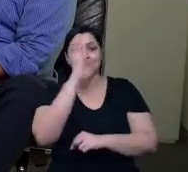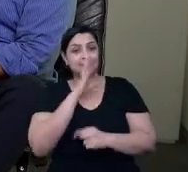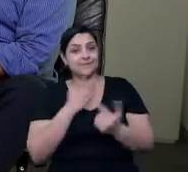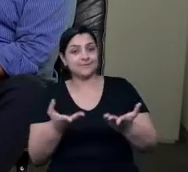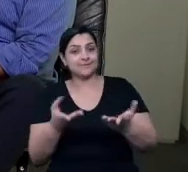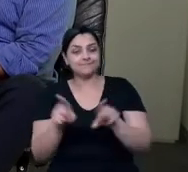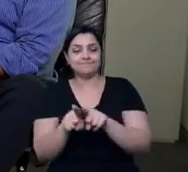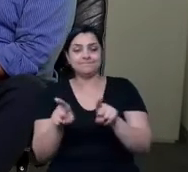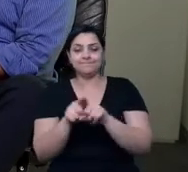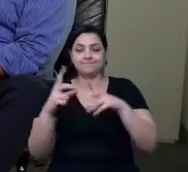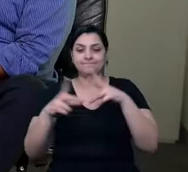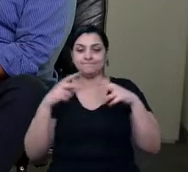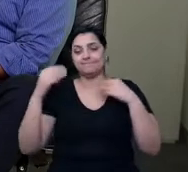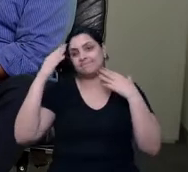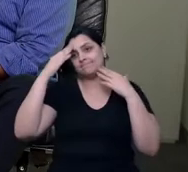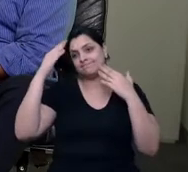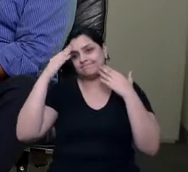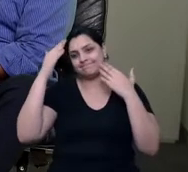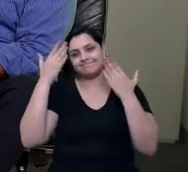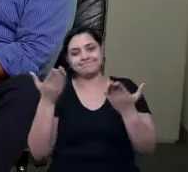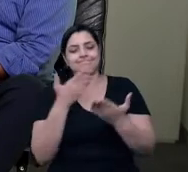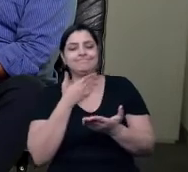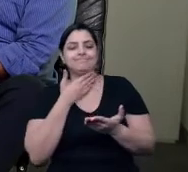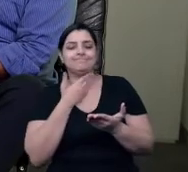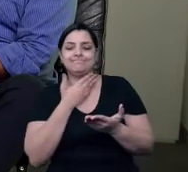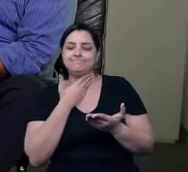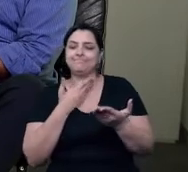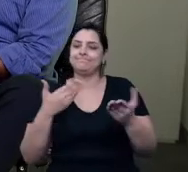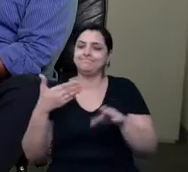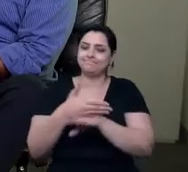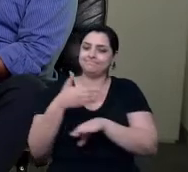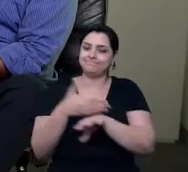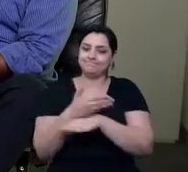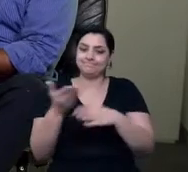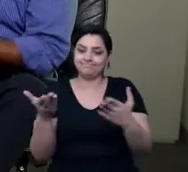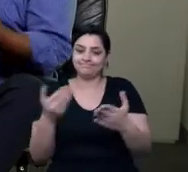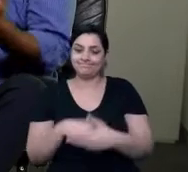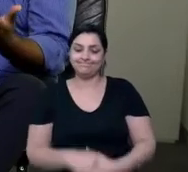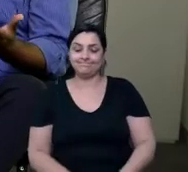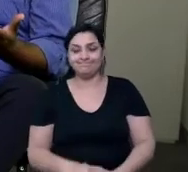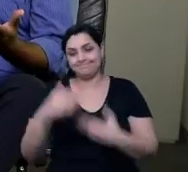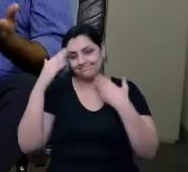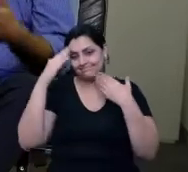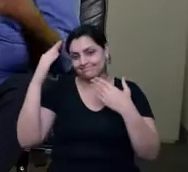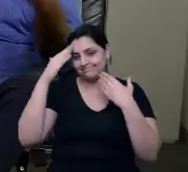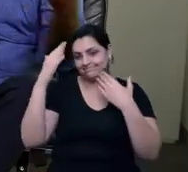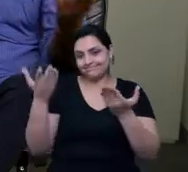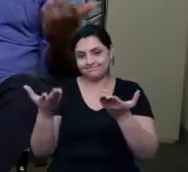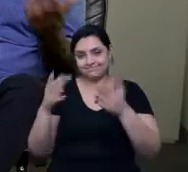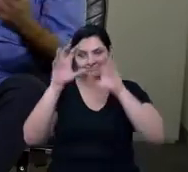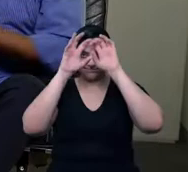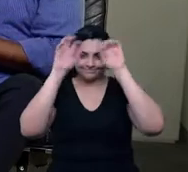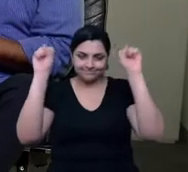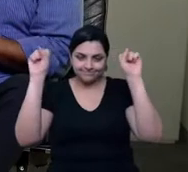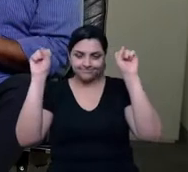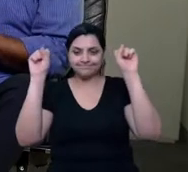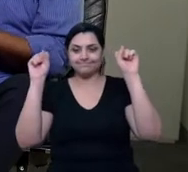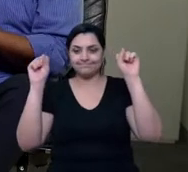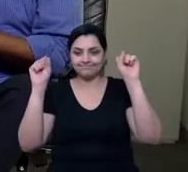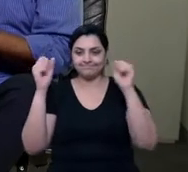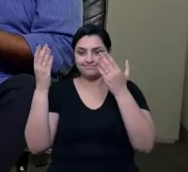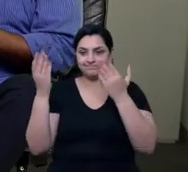nós. Muito obrigada pelo bate-papo e pela participação, tá? Eu agradeço ao tribunal, na pessoa do